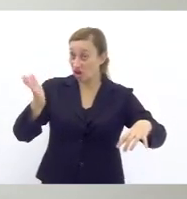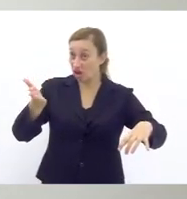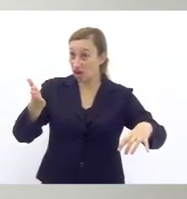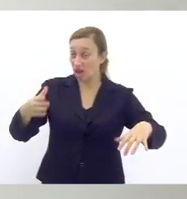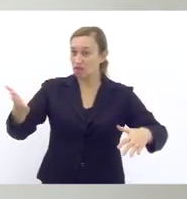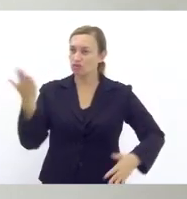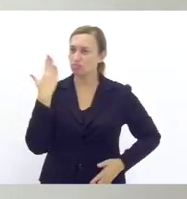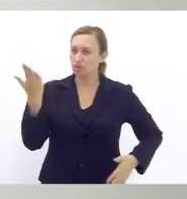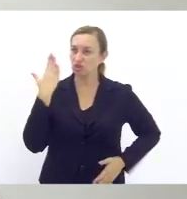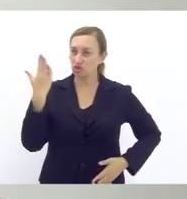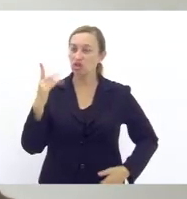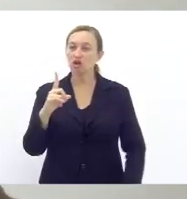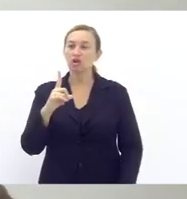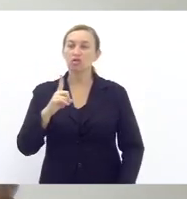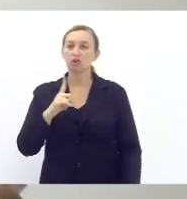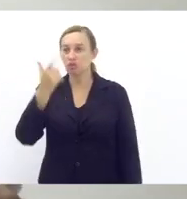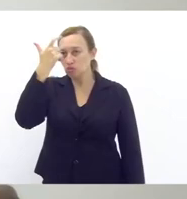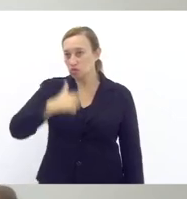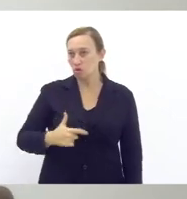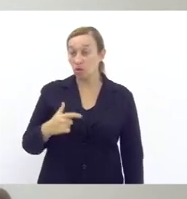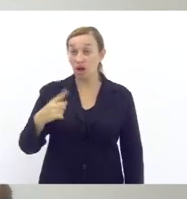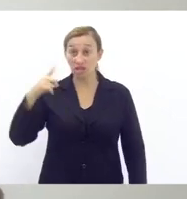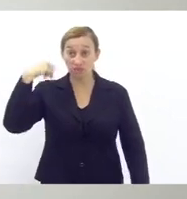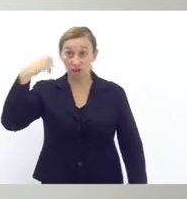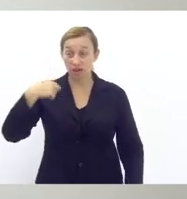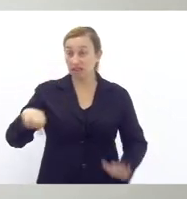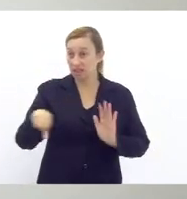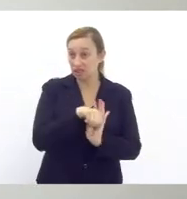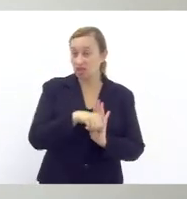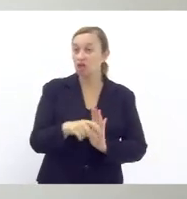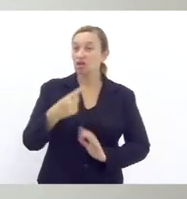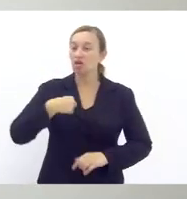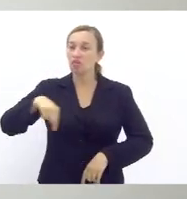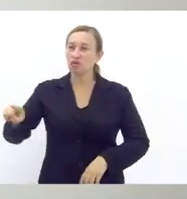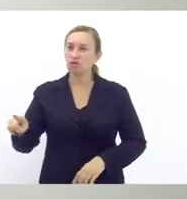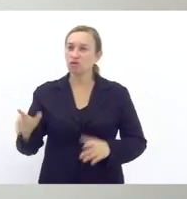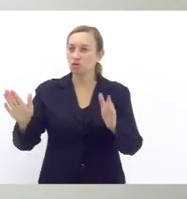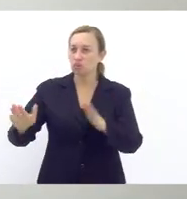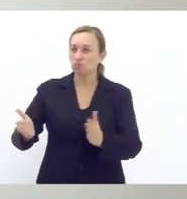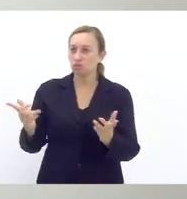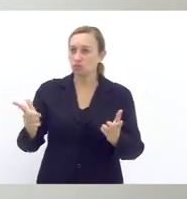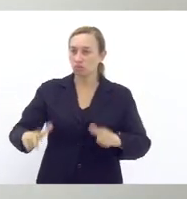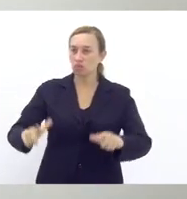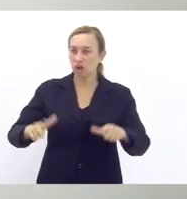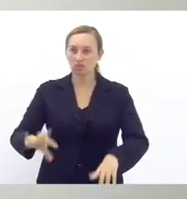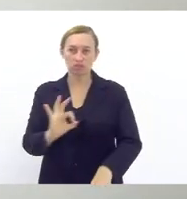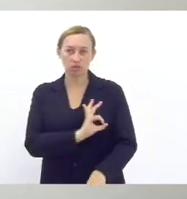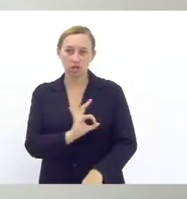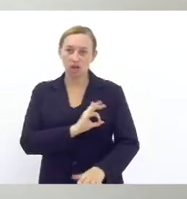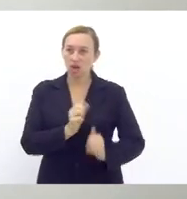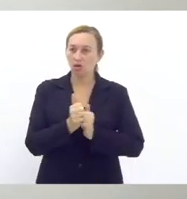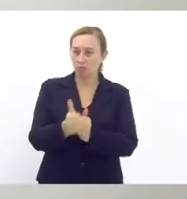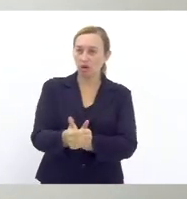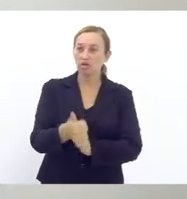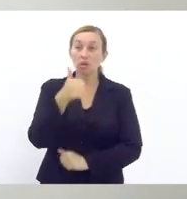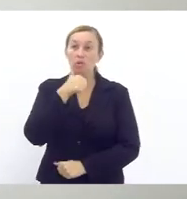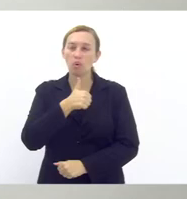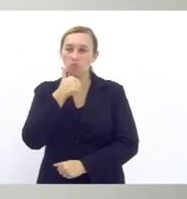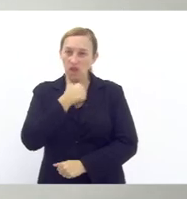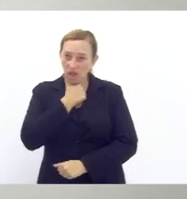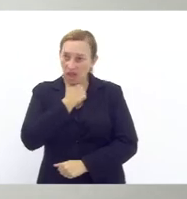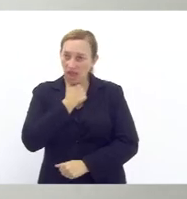um Traficante eu tive eu sou advogado criminalista eu tive uma série de policial acompanhando uma mulher que foi